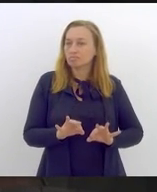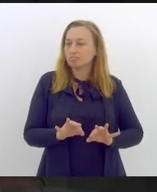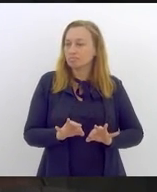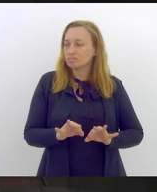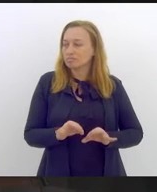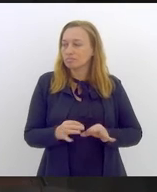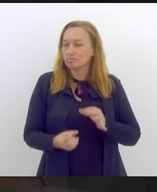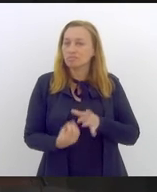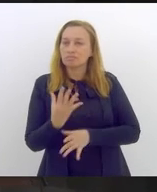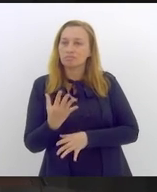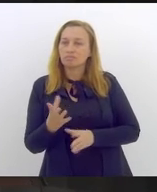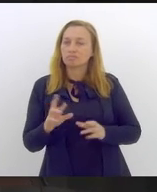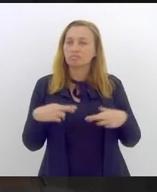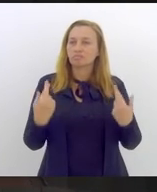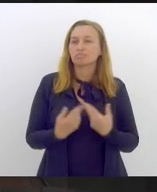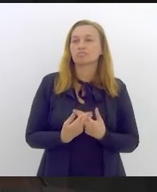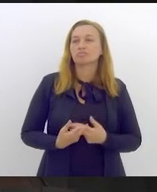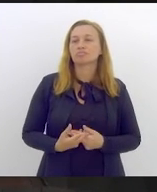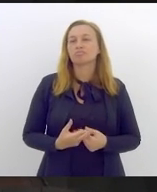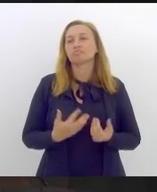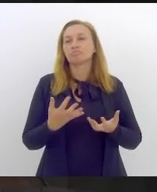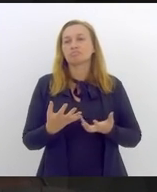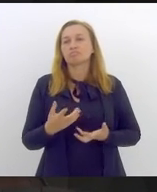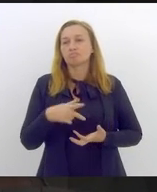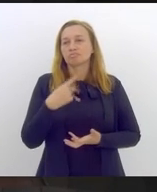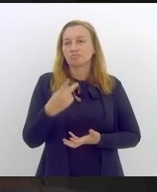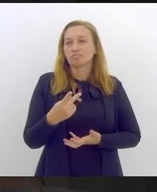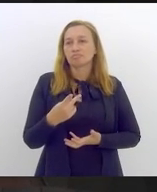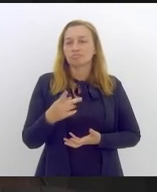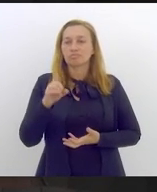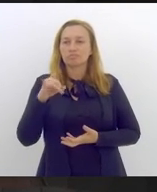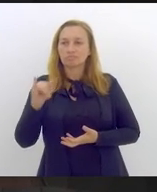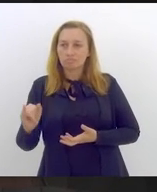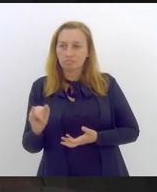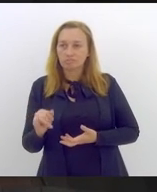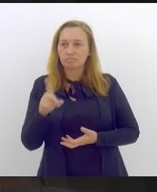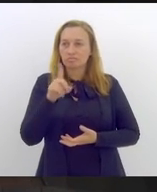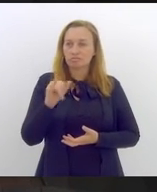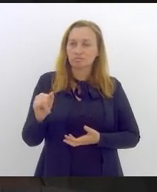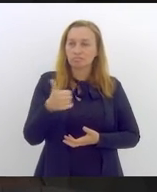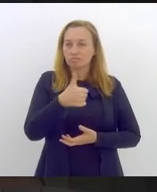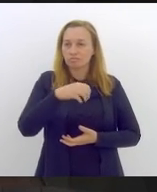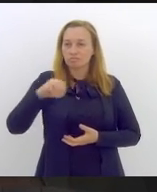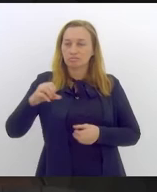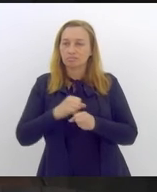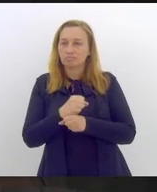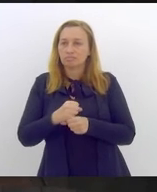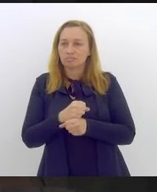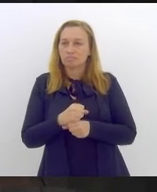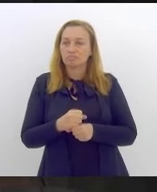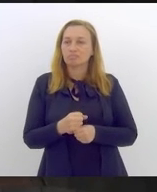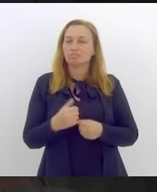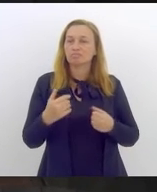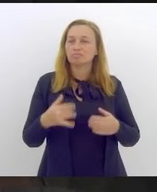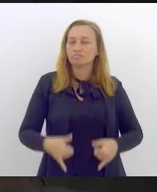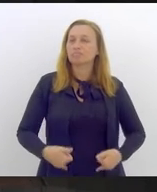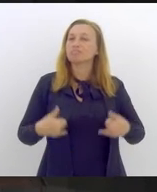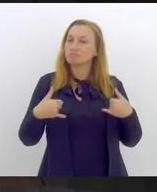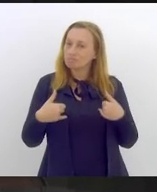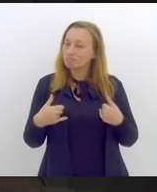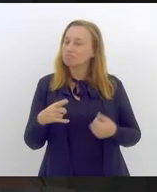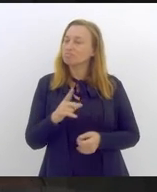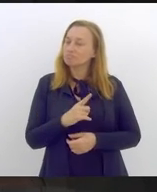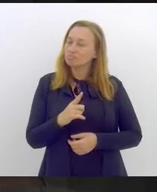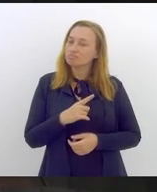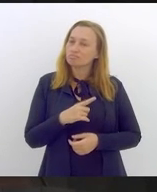a montar a reunião então queria fazer menção a Darcy Ribeiro no dia do seu Centenário é um privilégio de uma honra que eu tenho